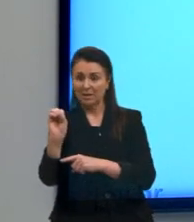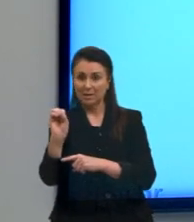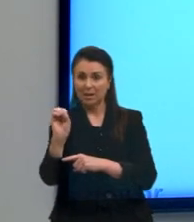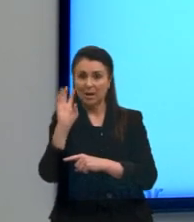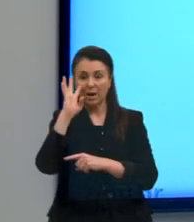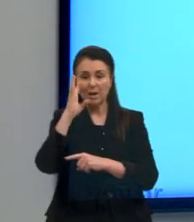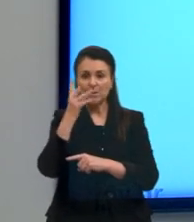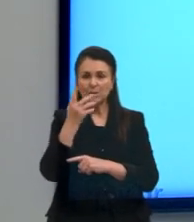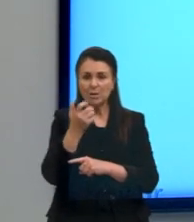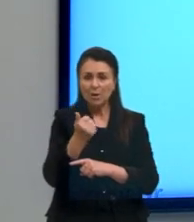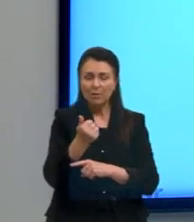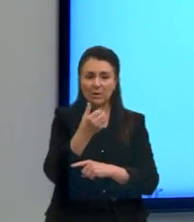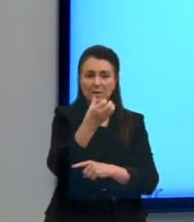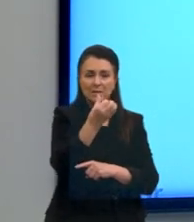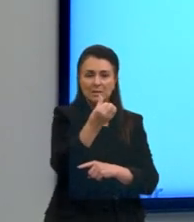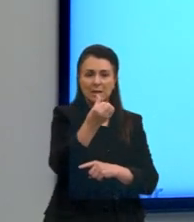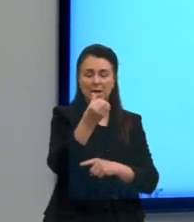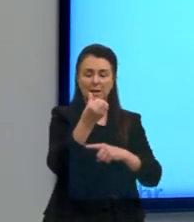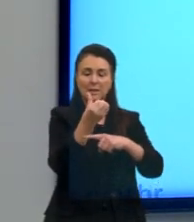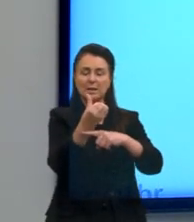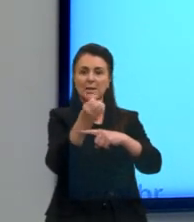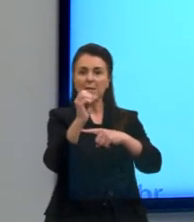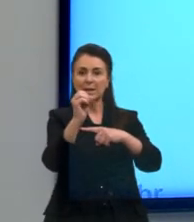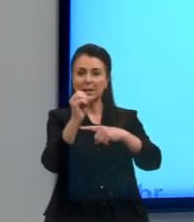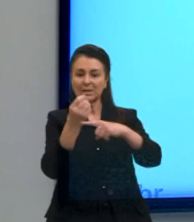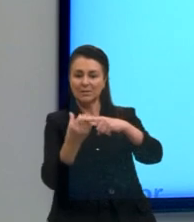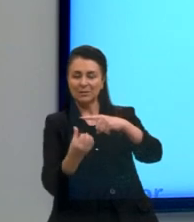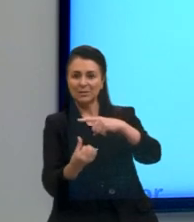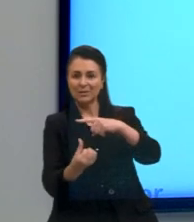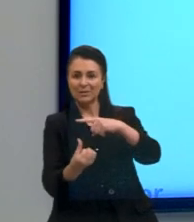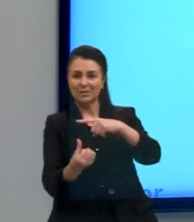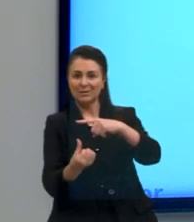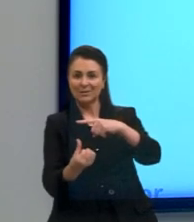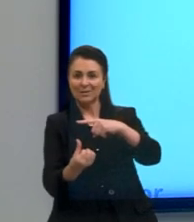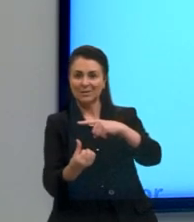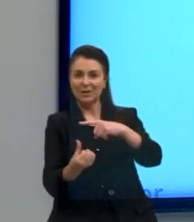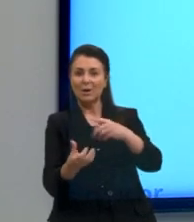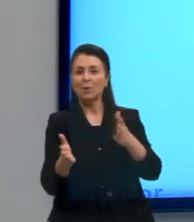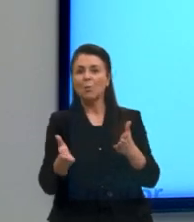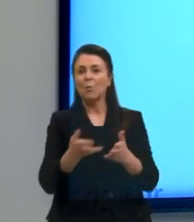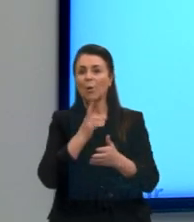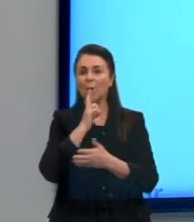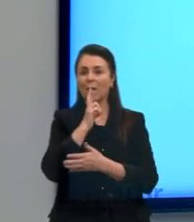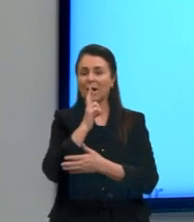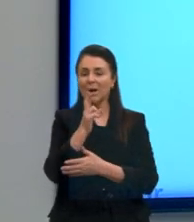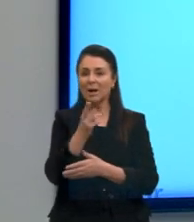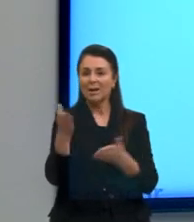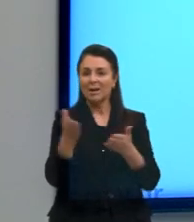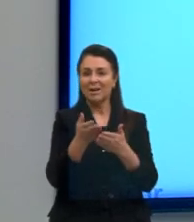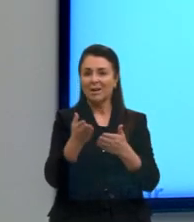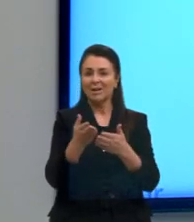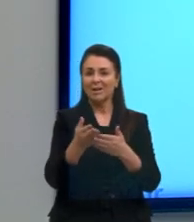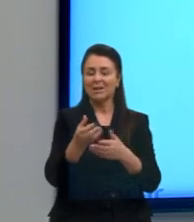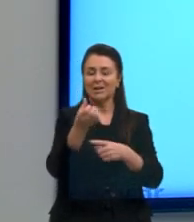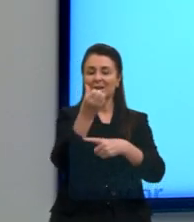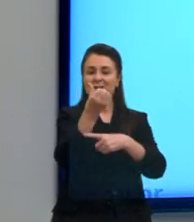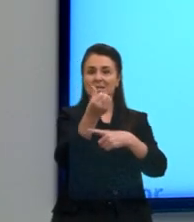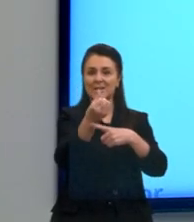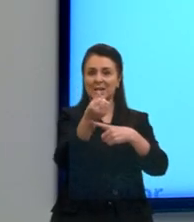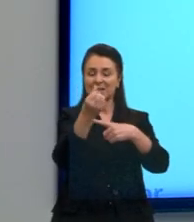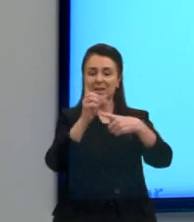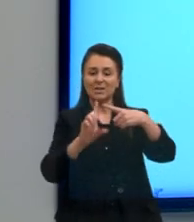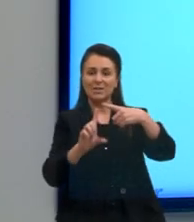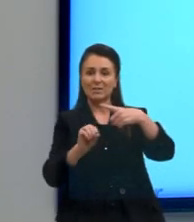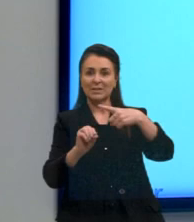resolvendo isso aqui vai ficar 60 / 6 Resumindo né se a gente corta dois zeros aqui a gente vai ter 6 /